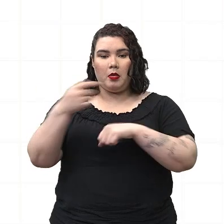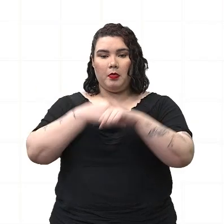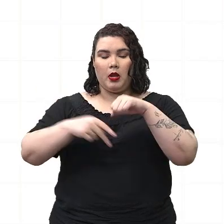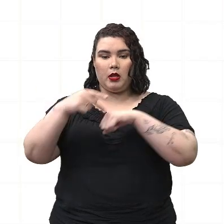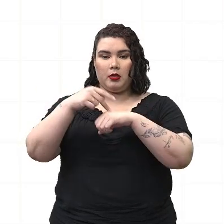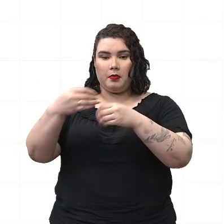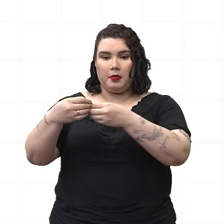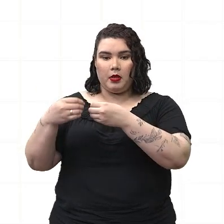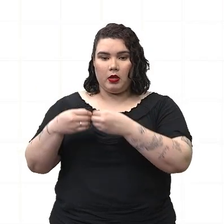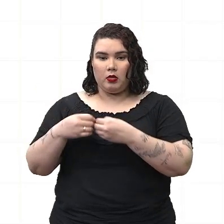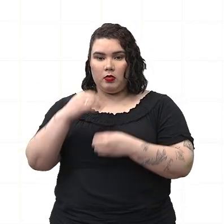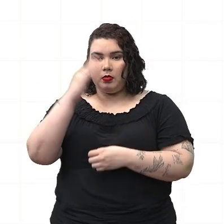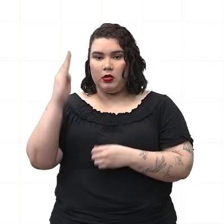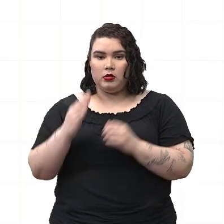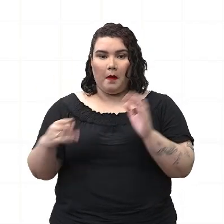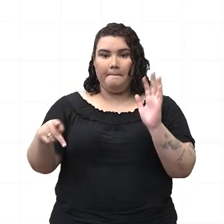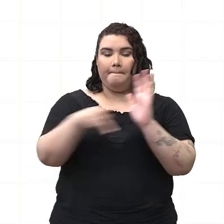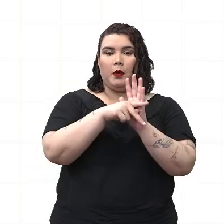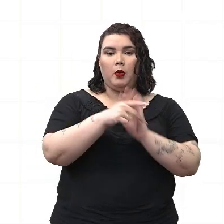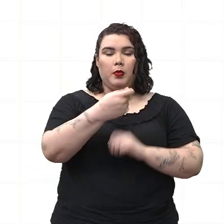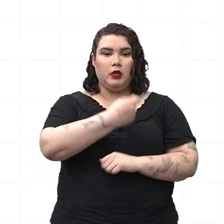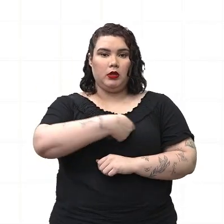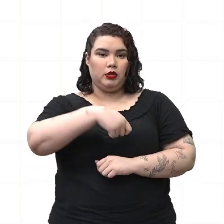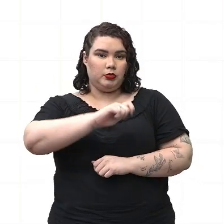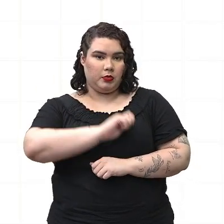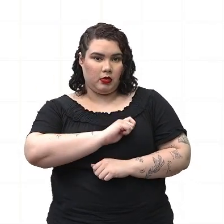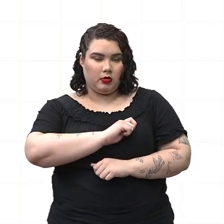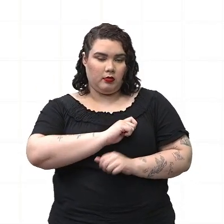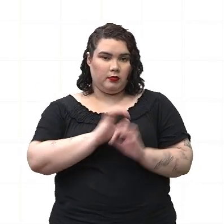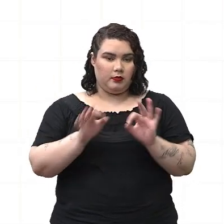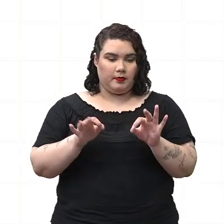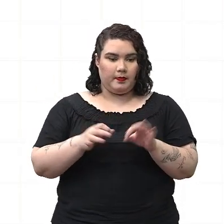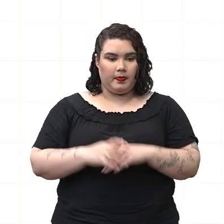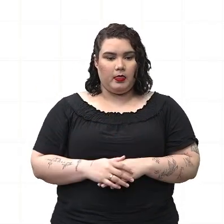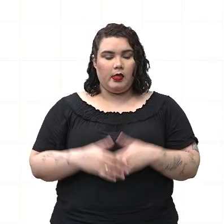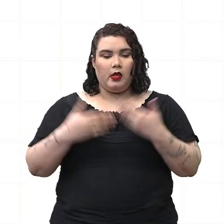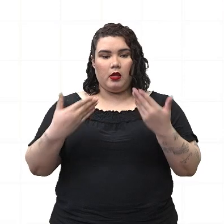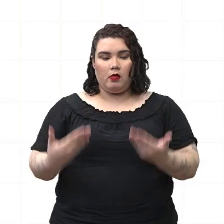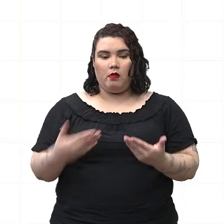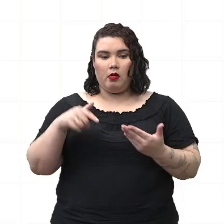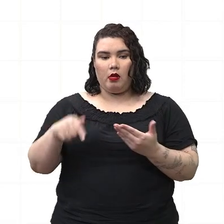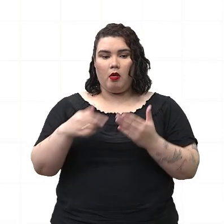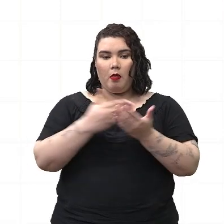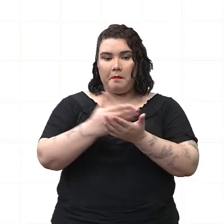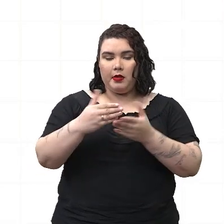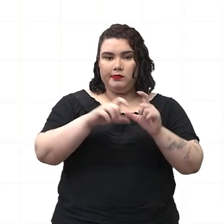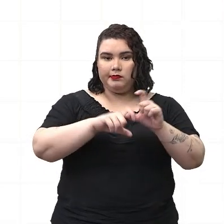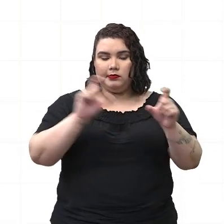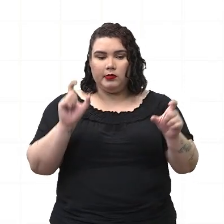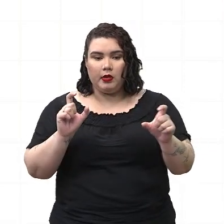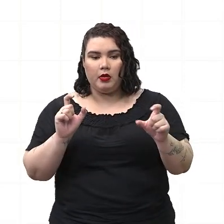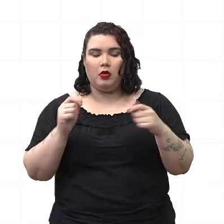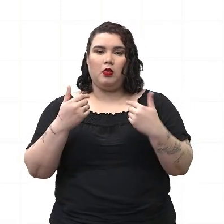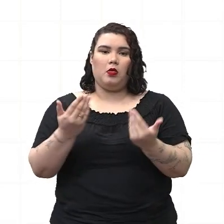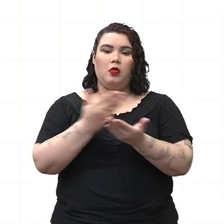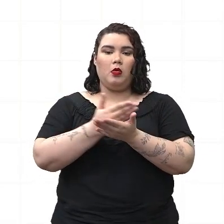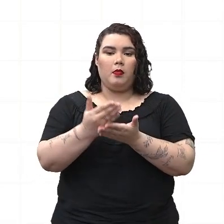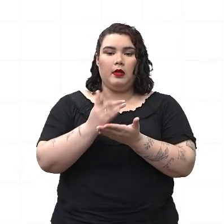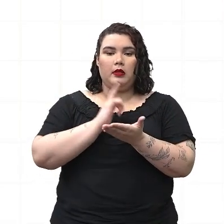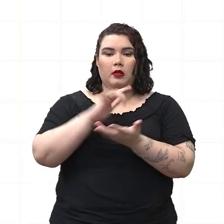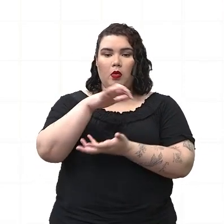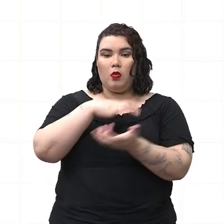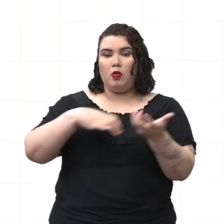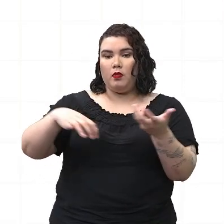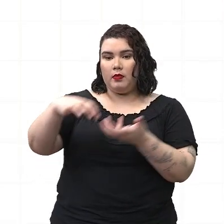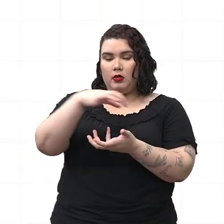Brasil eram de posse da Espanha, eram colônias da Espanha. E aí, no momento que elas se tornam independentes, aconteceram ali algumas tensões